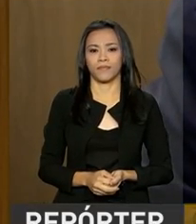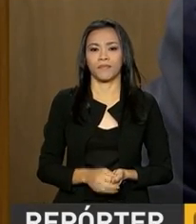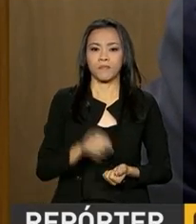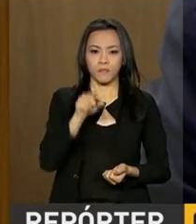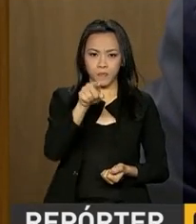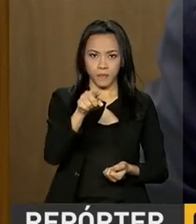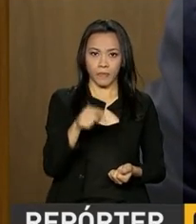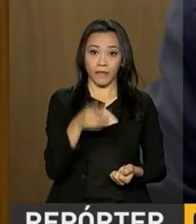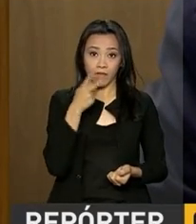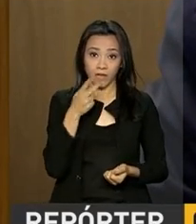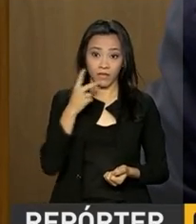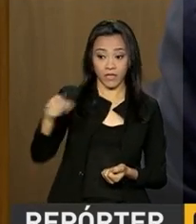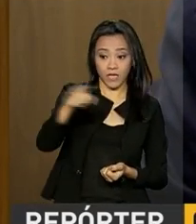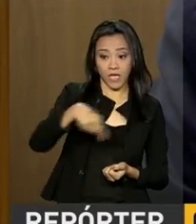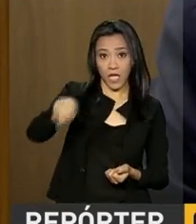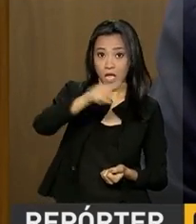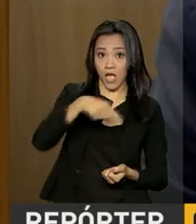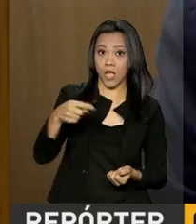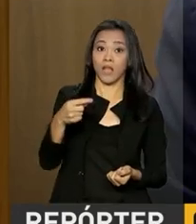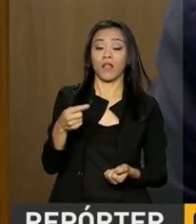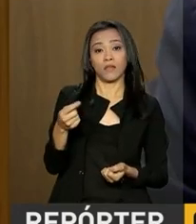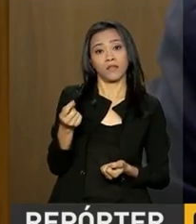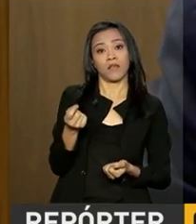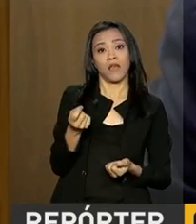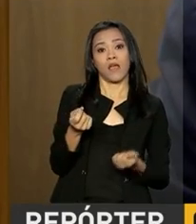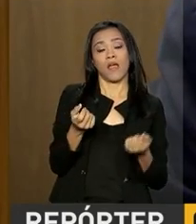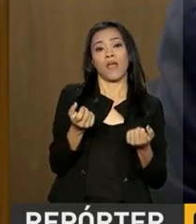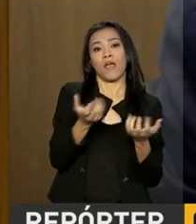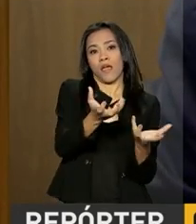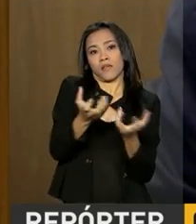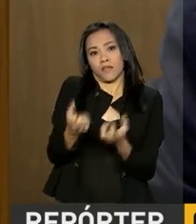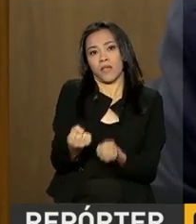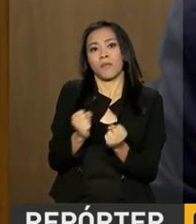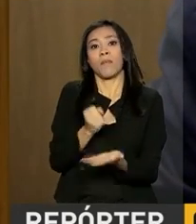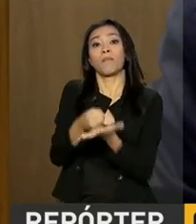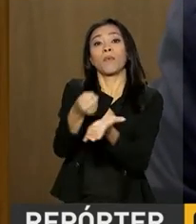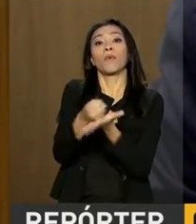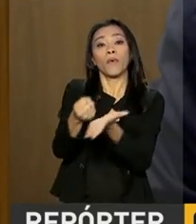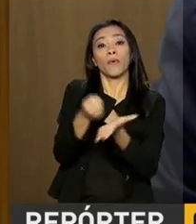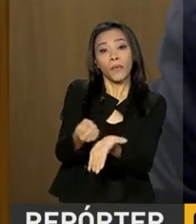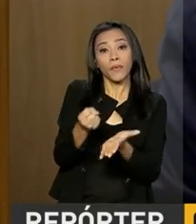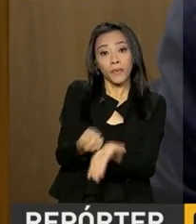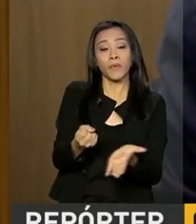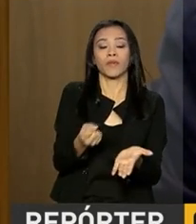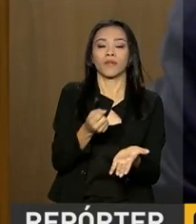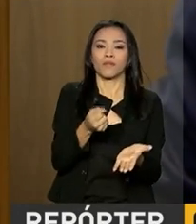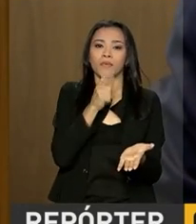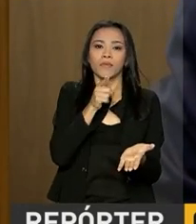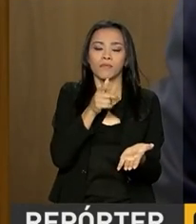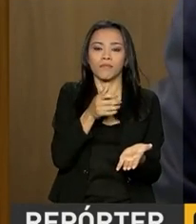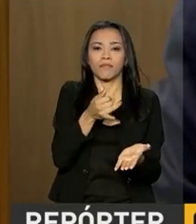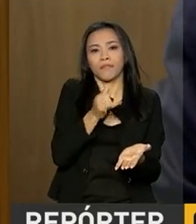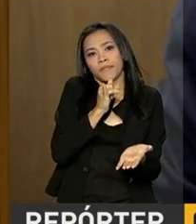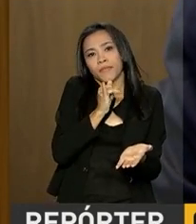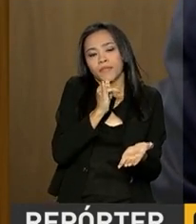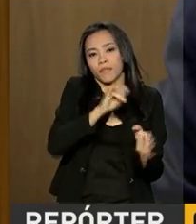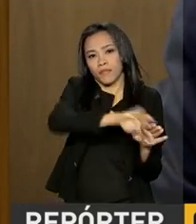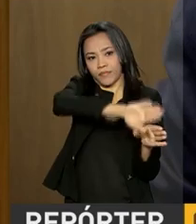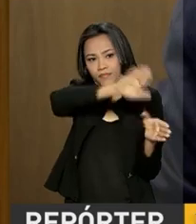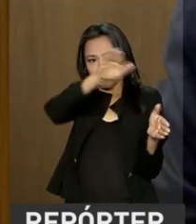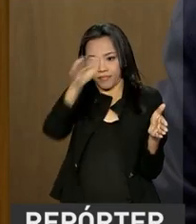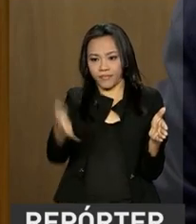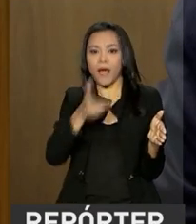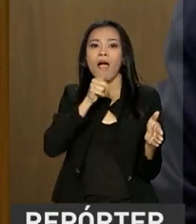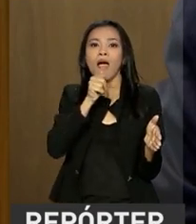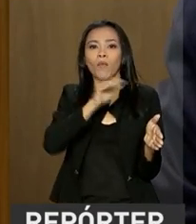recebem um apoio com a parte hídrica né com cisternas nós estamos o presidente Michel autorizou até